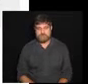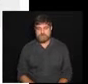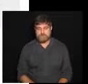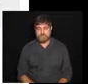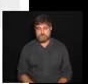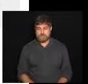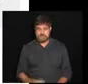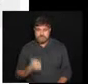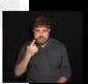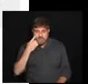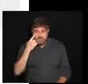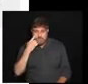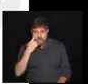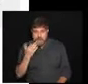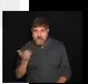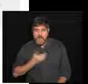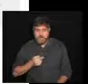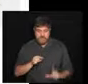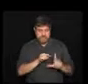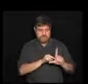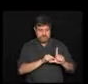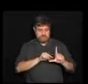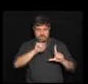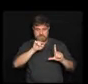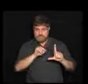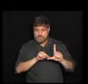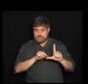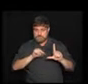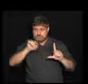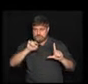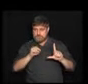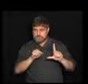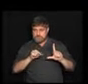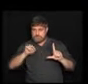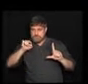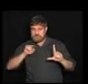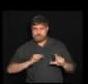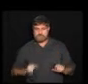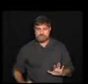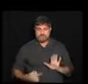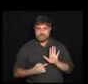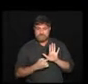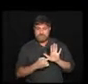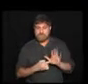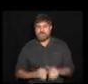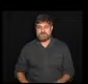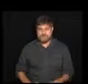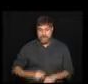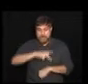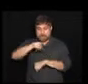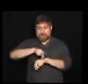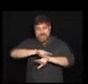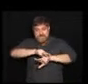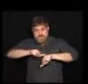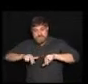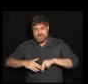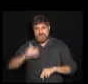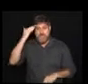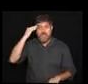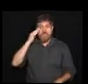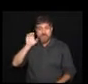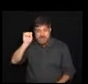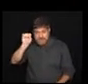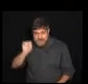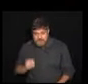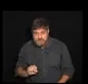Quando nós olhamos essas curvas aqui, elas são as curvas do Irã, da Itália e da Coreia do Sul. Eu queria